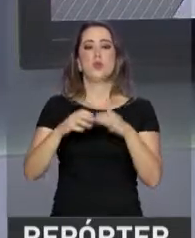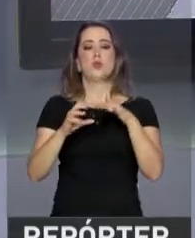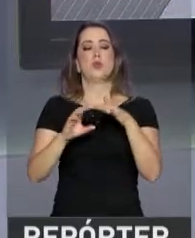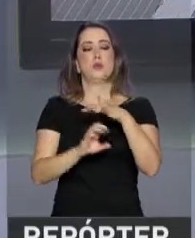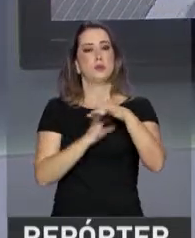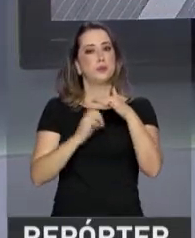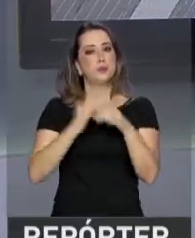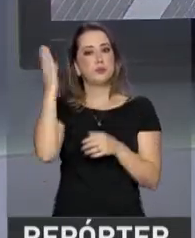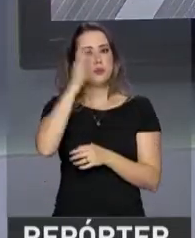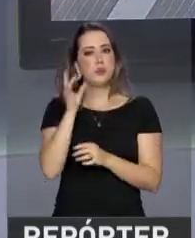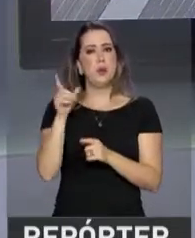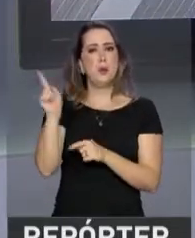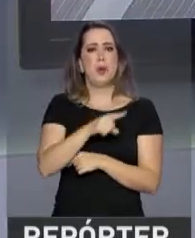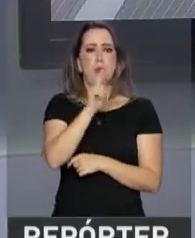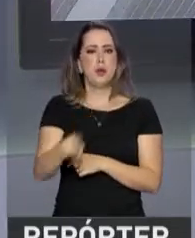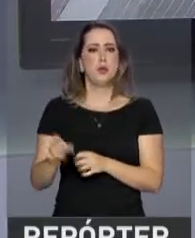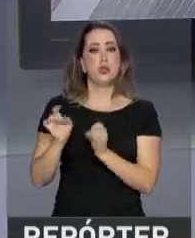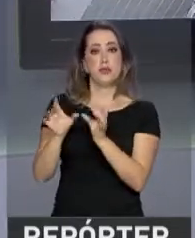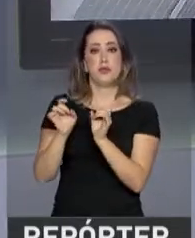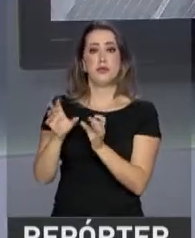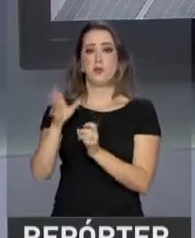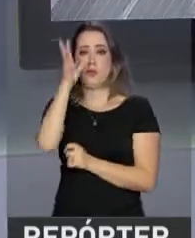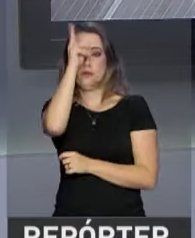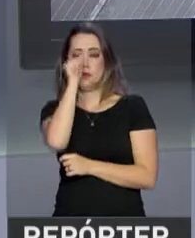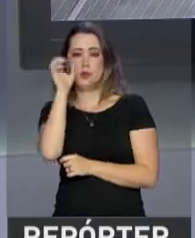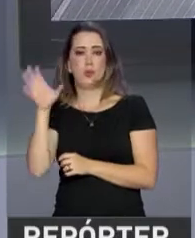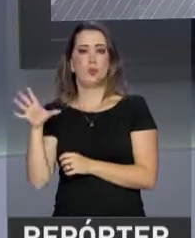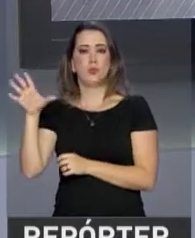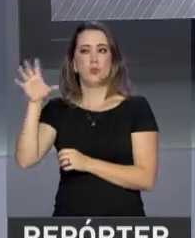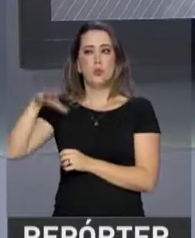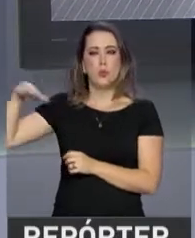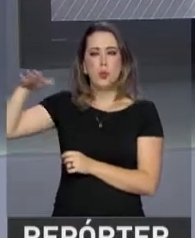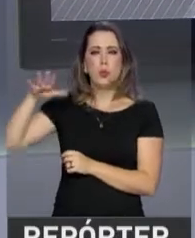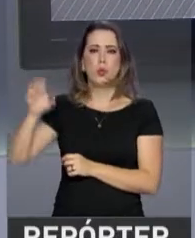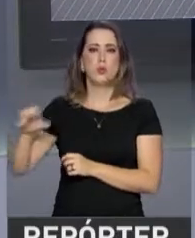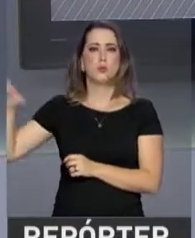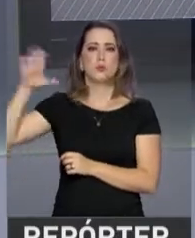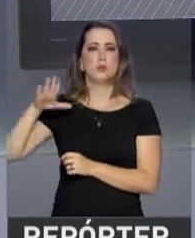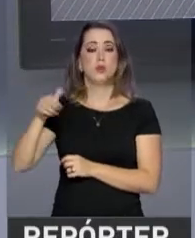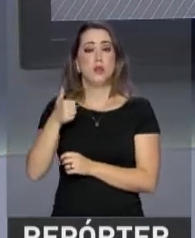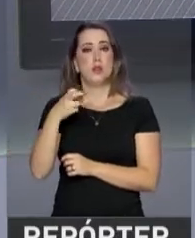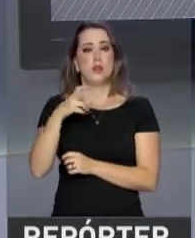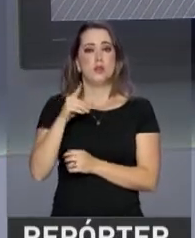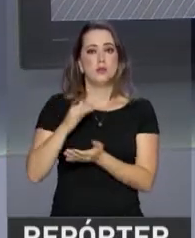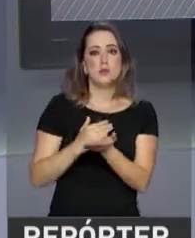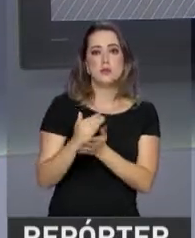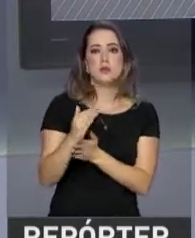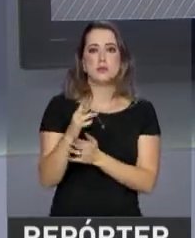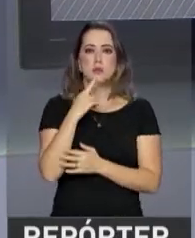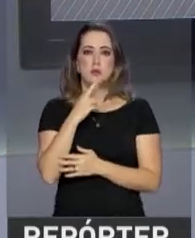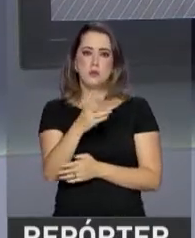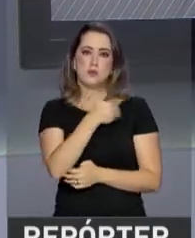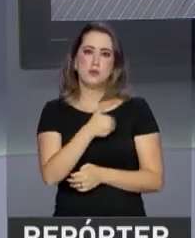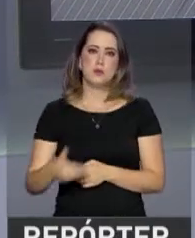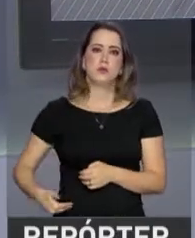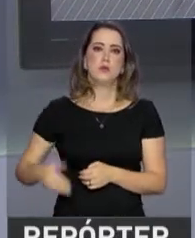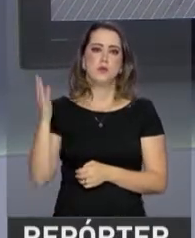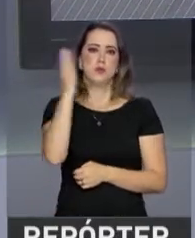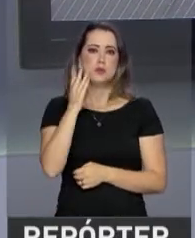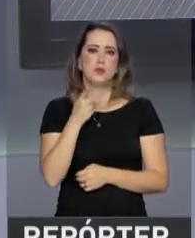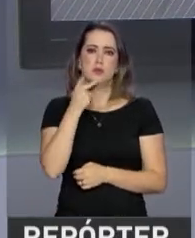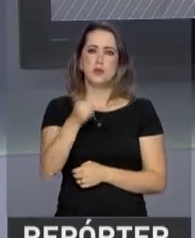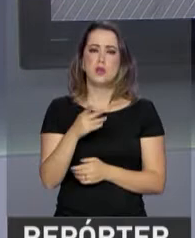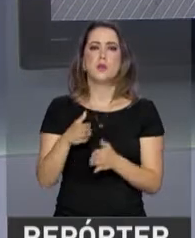foram proibidos de exportar frango para o bloco europeu. A decisão começa a valer em 15 dias. Em resposta, o governo brasileiro anunciou que